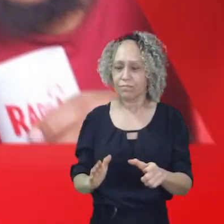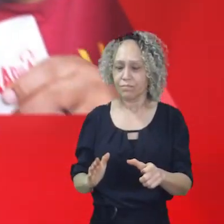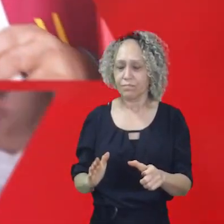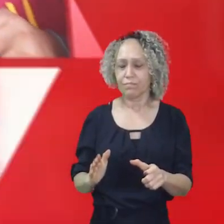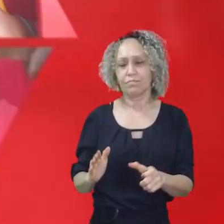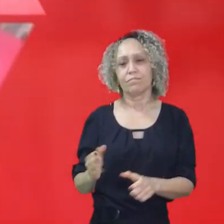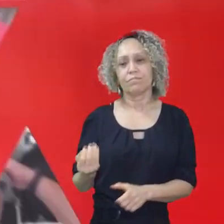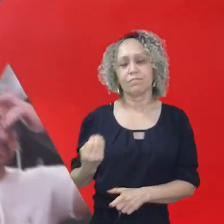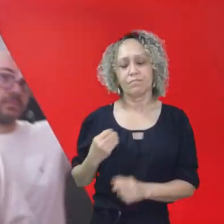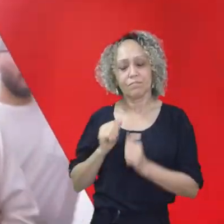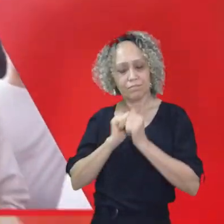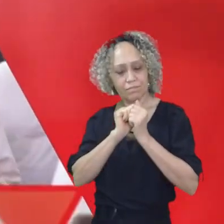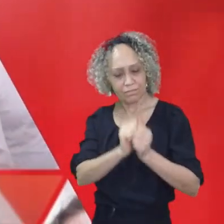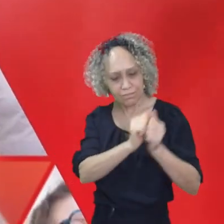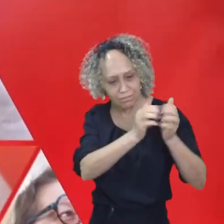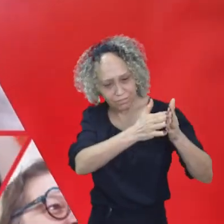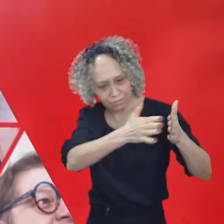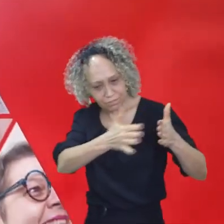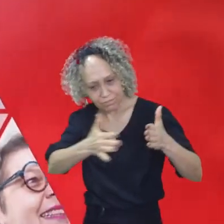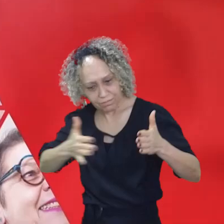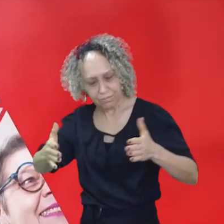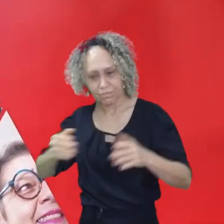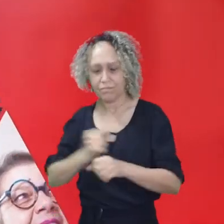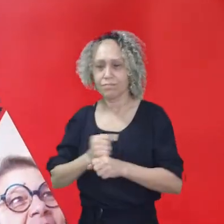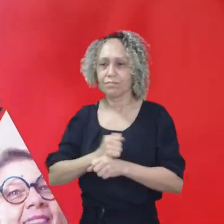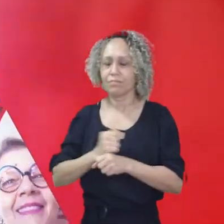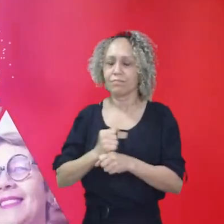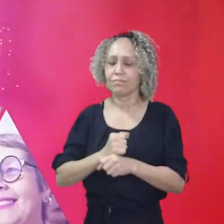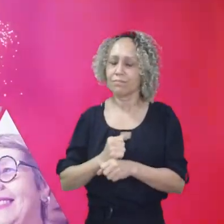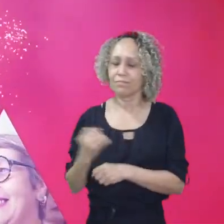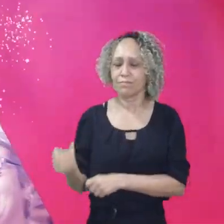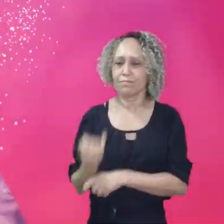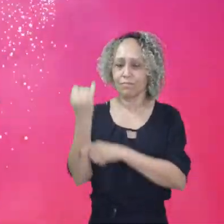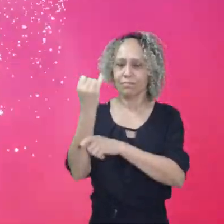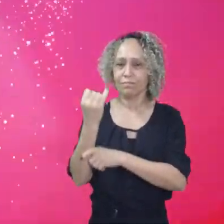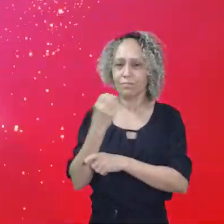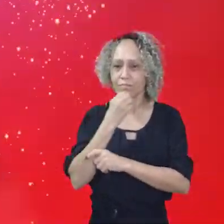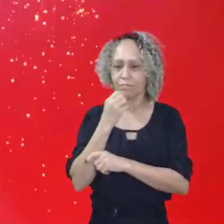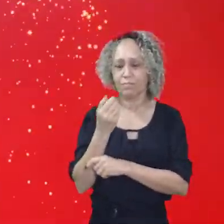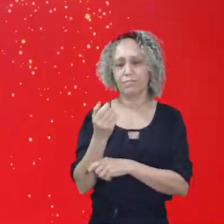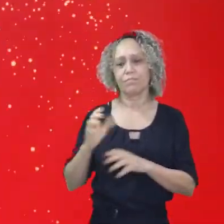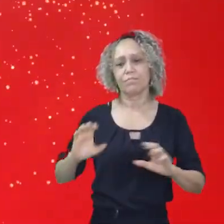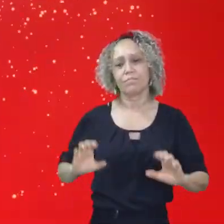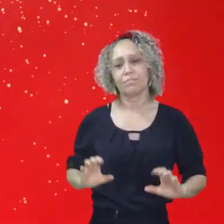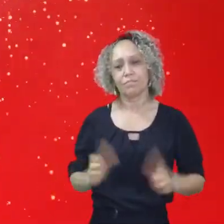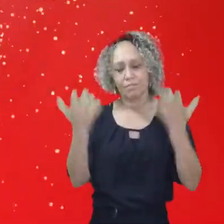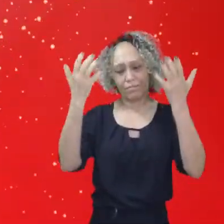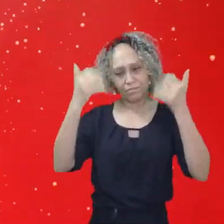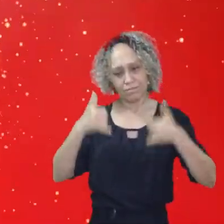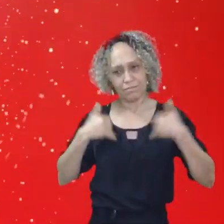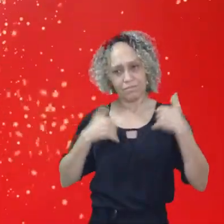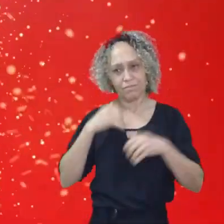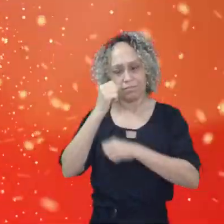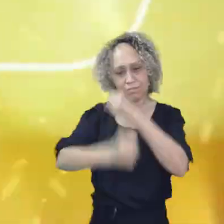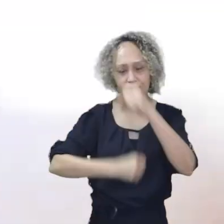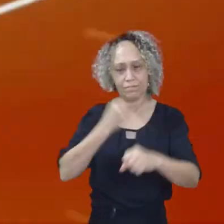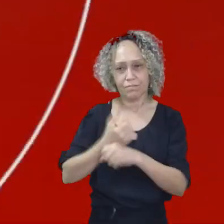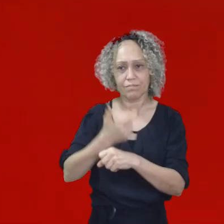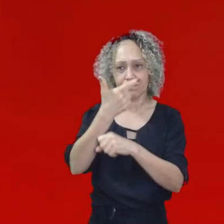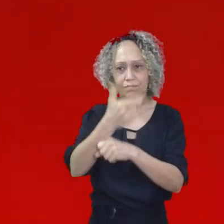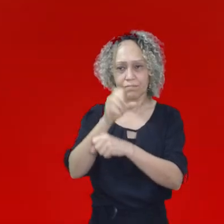que estiveram com a gente ao longo desse ano tão importante. Boas festas e até 2025.